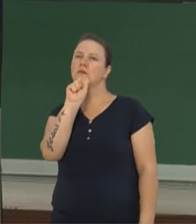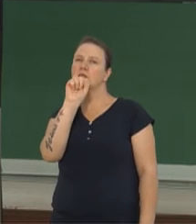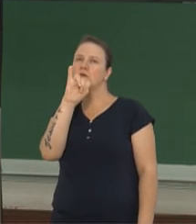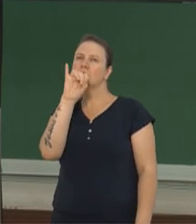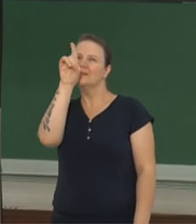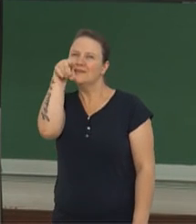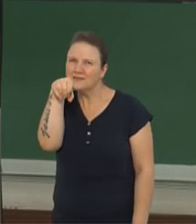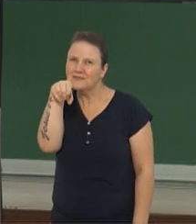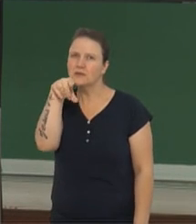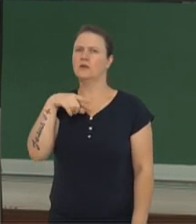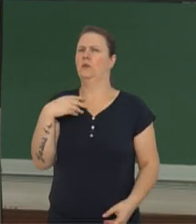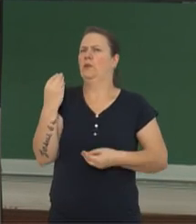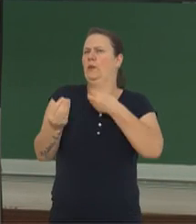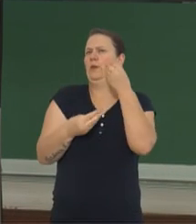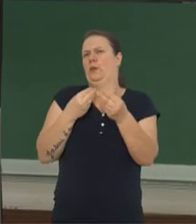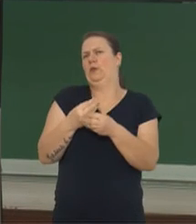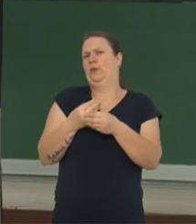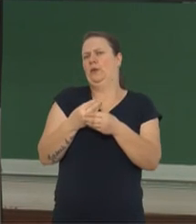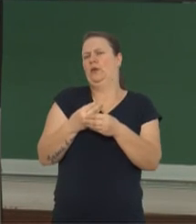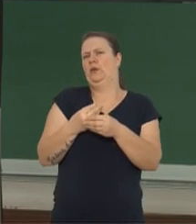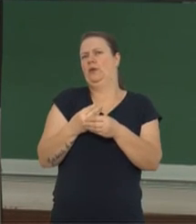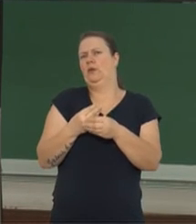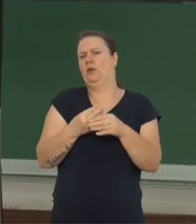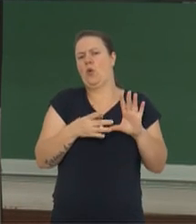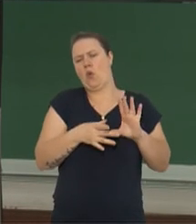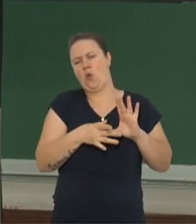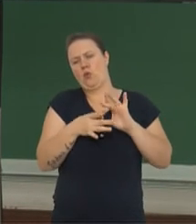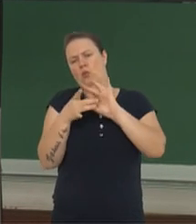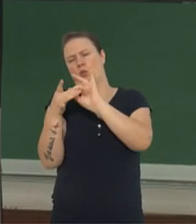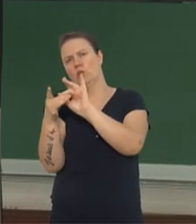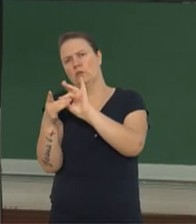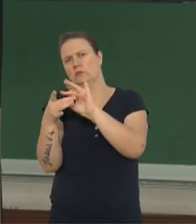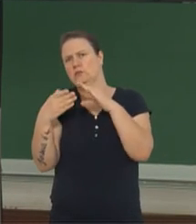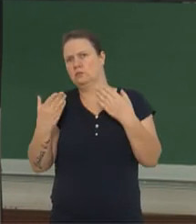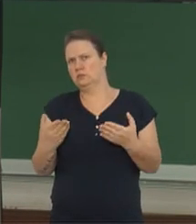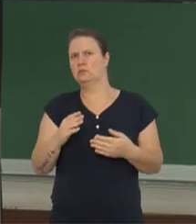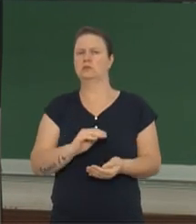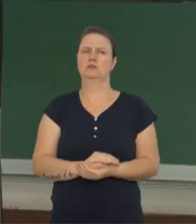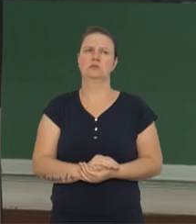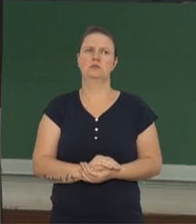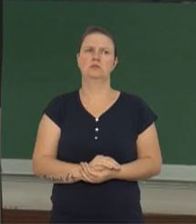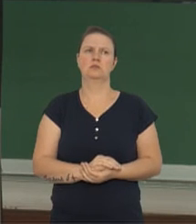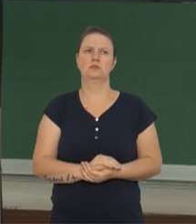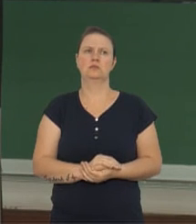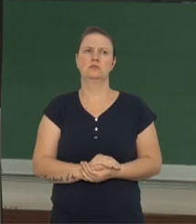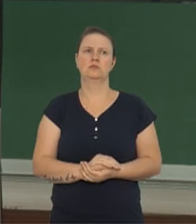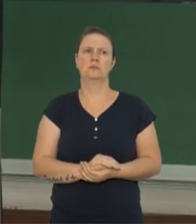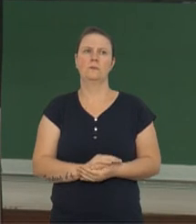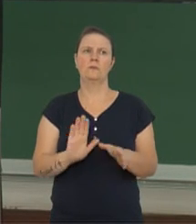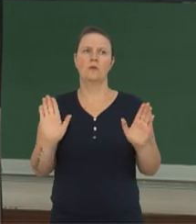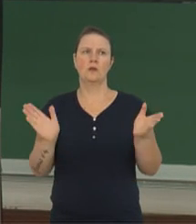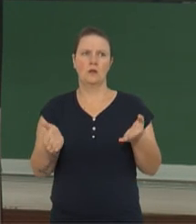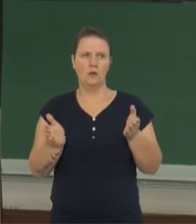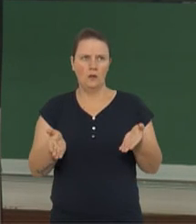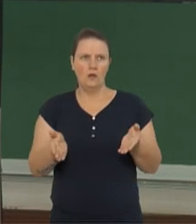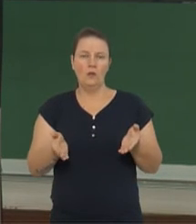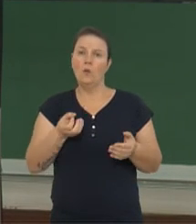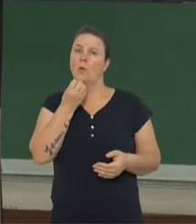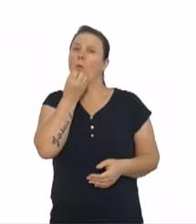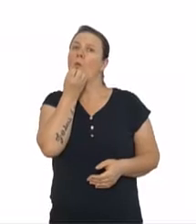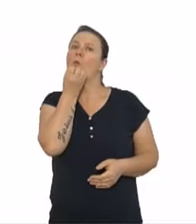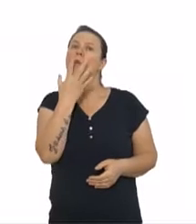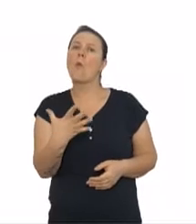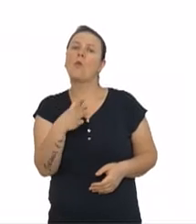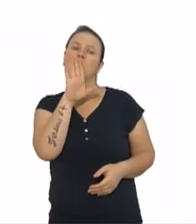acentuação? Quando que ela é acentuada? ¿Qué le contestó la Real Academia a esa chica? A ver. Buenas tardes,